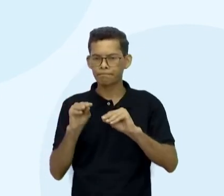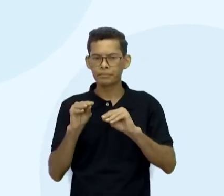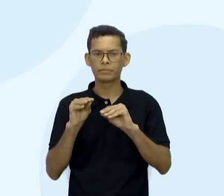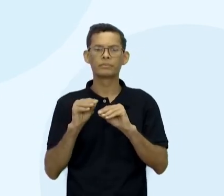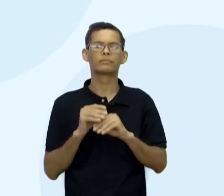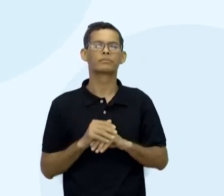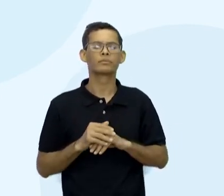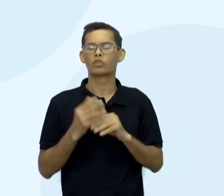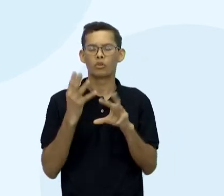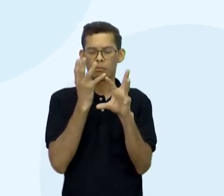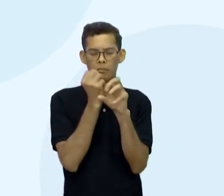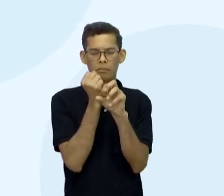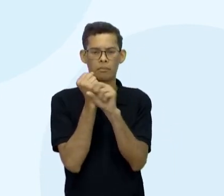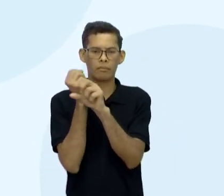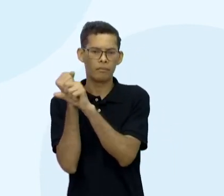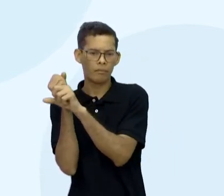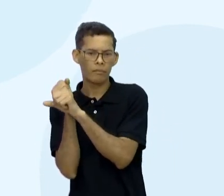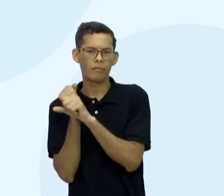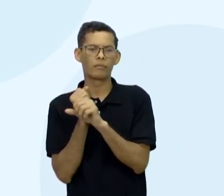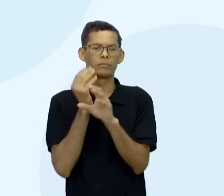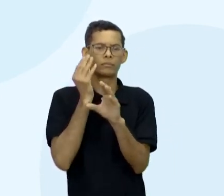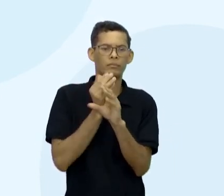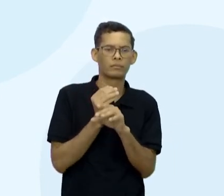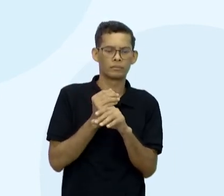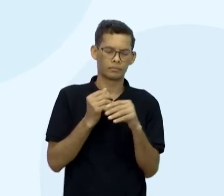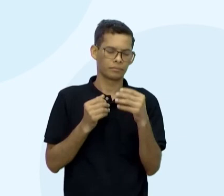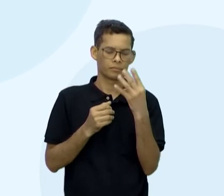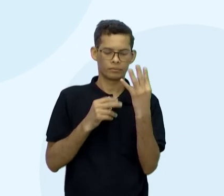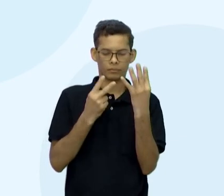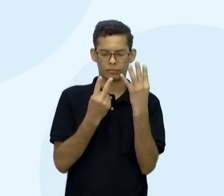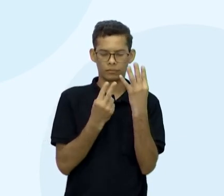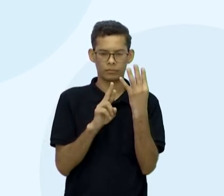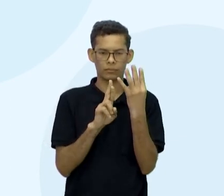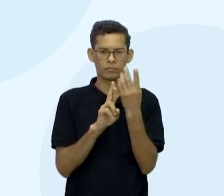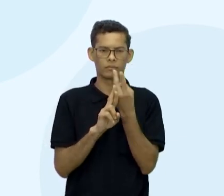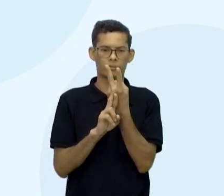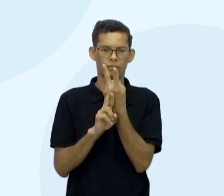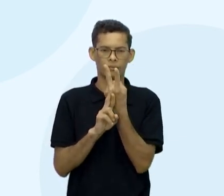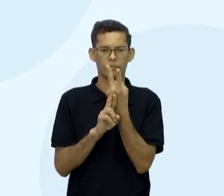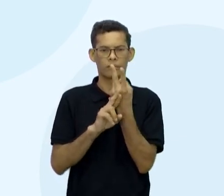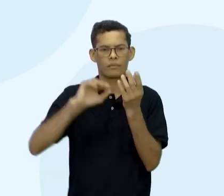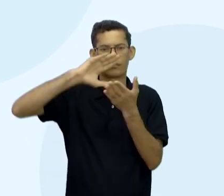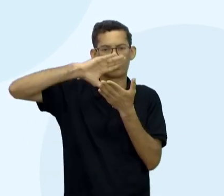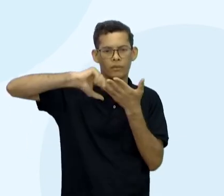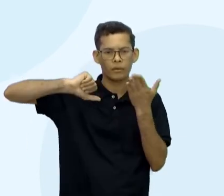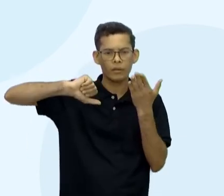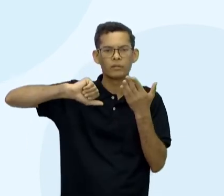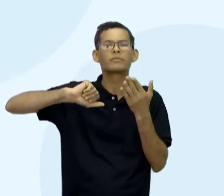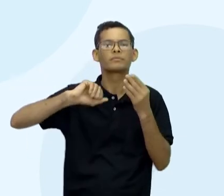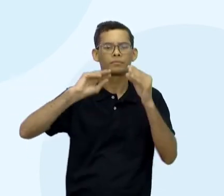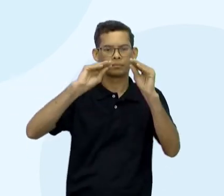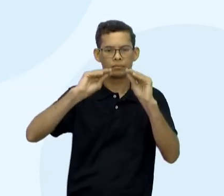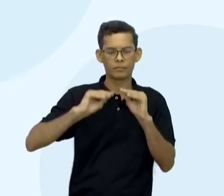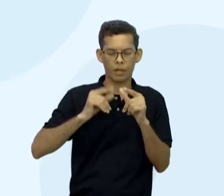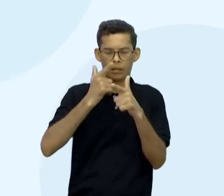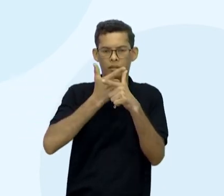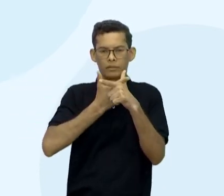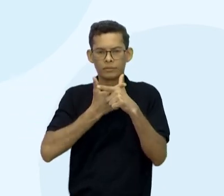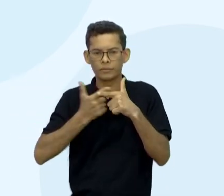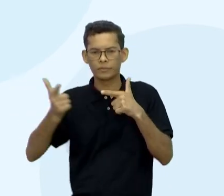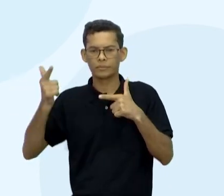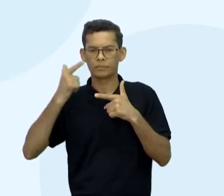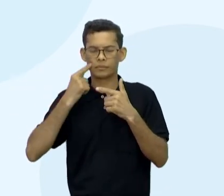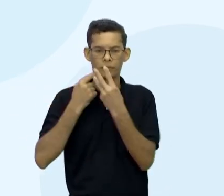fazendo todos esses cálculos aqui, pessoal, aqui você pode tirar do quadrado, né, isso aqui sai da raiz. Você vai fazer o quê? Vai dividir esse